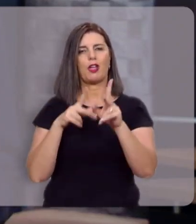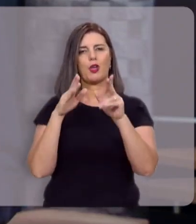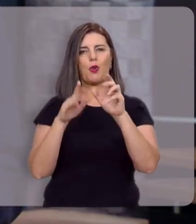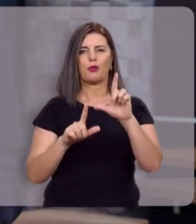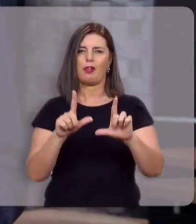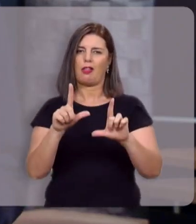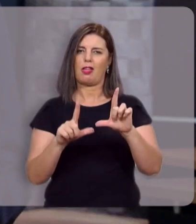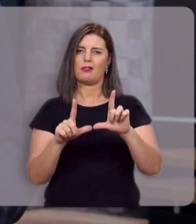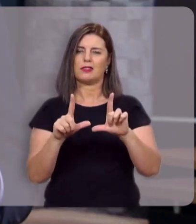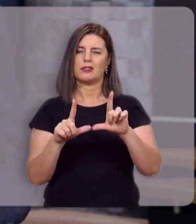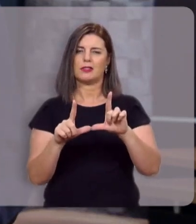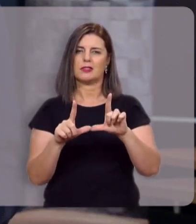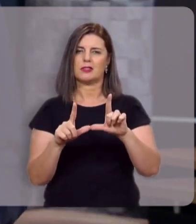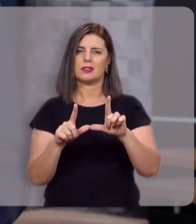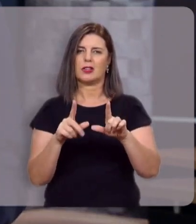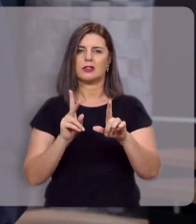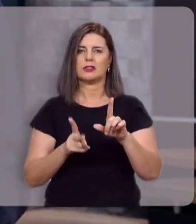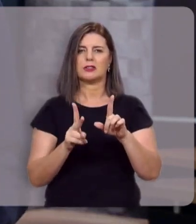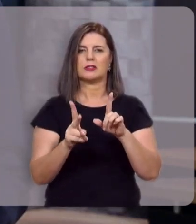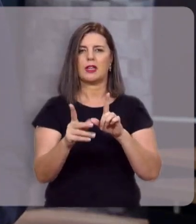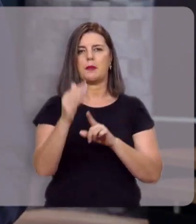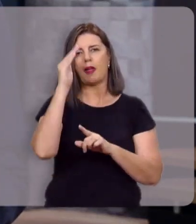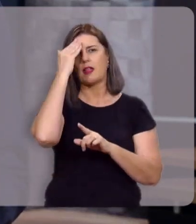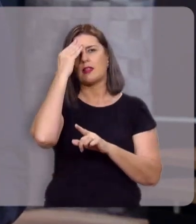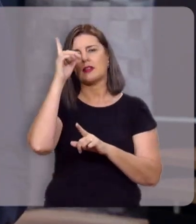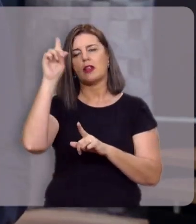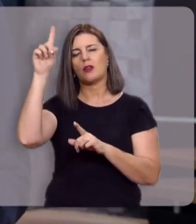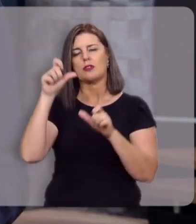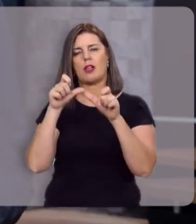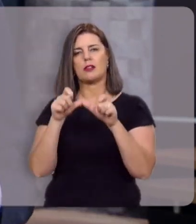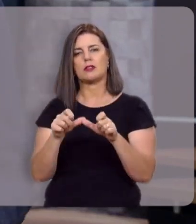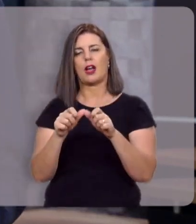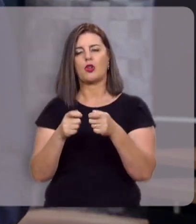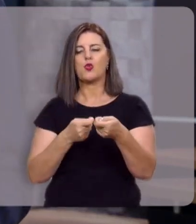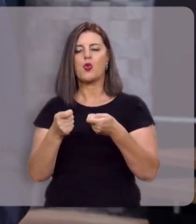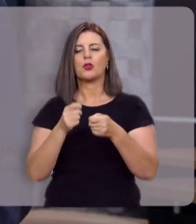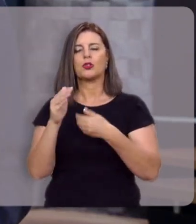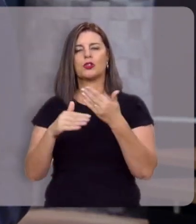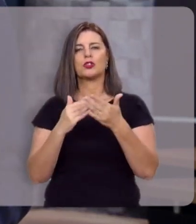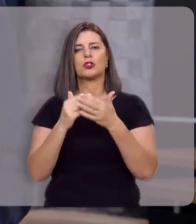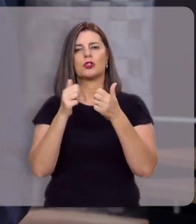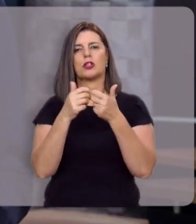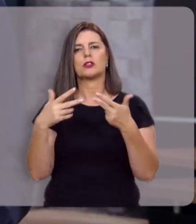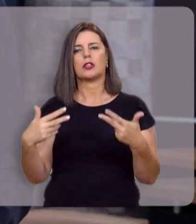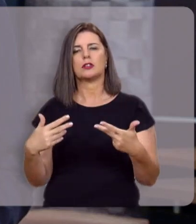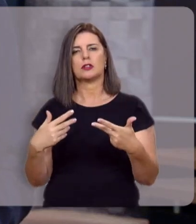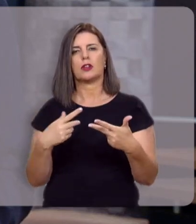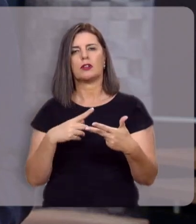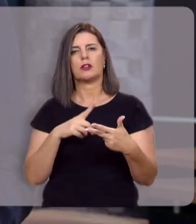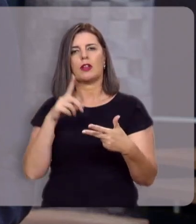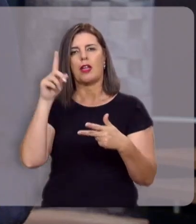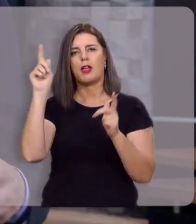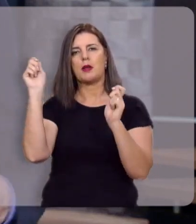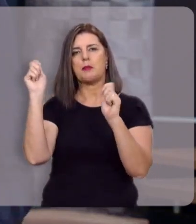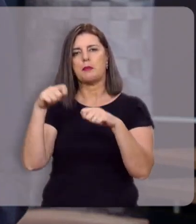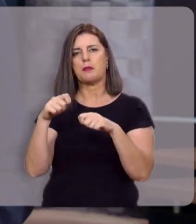nesse mesmo canal, nesse mesmo horário, sempre entendendo que Deus está no controle de todas as